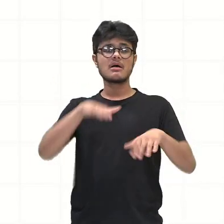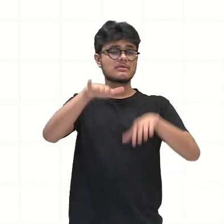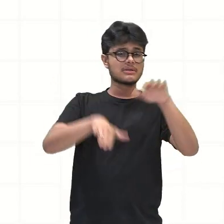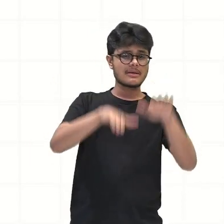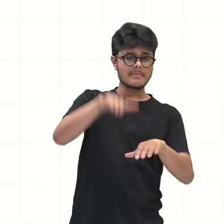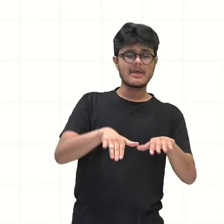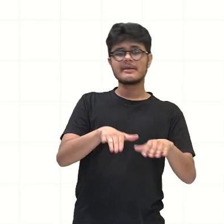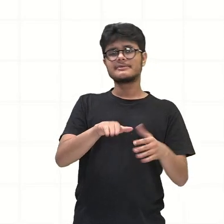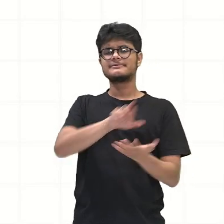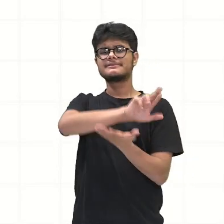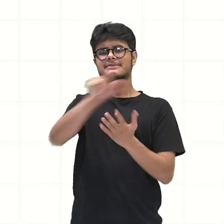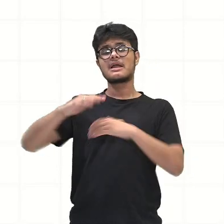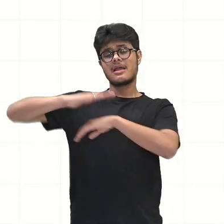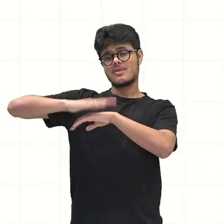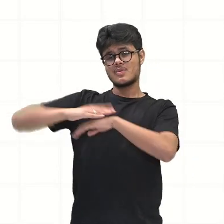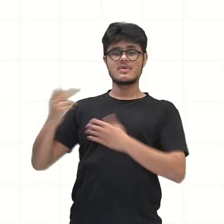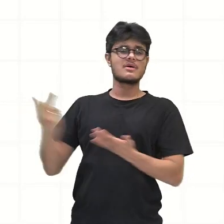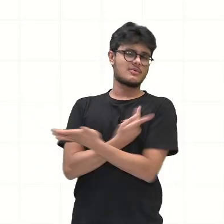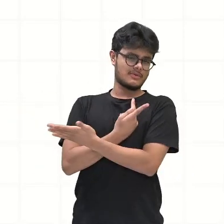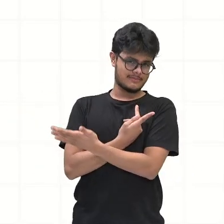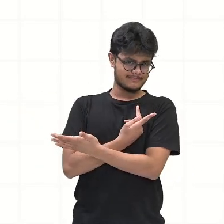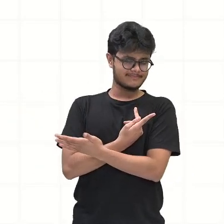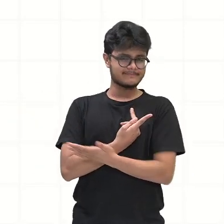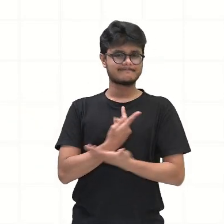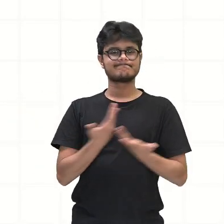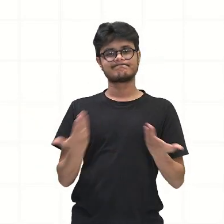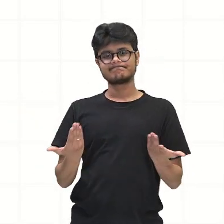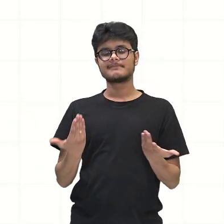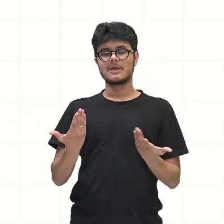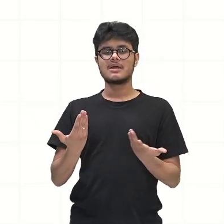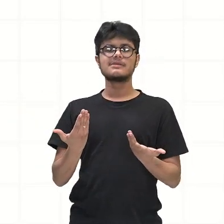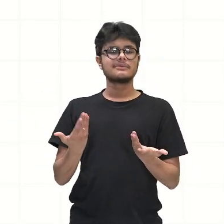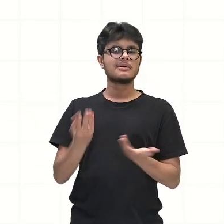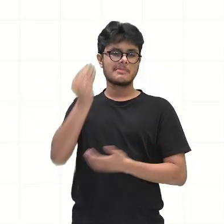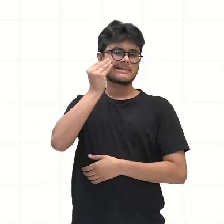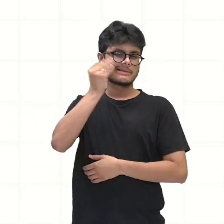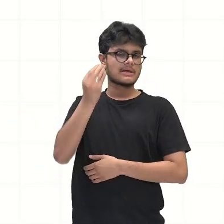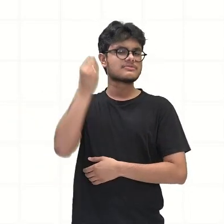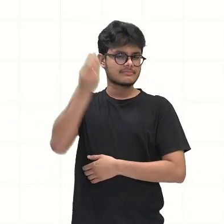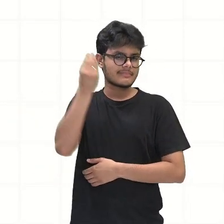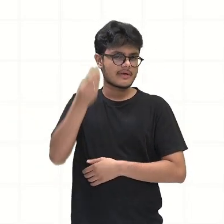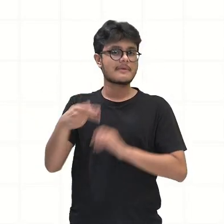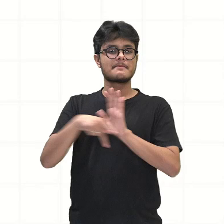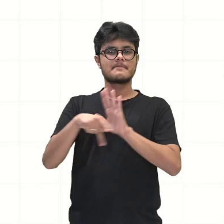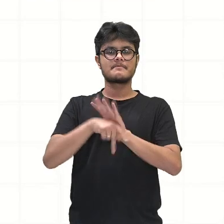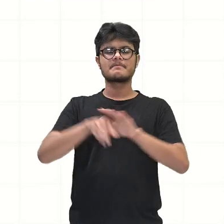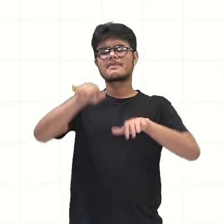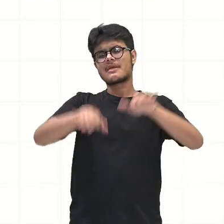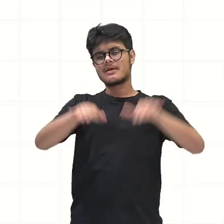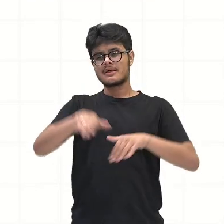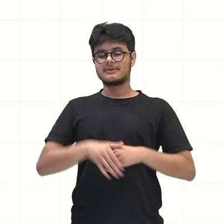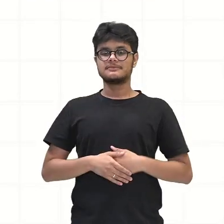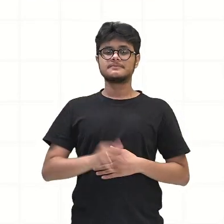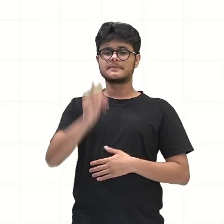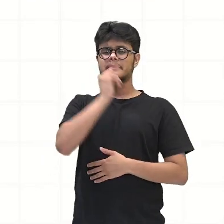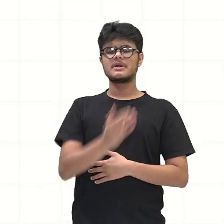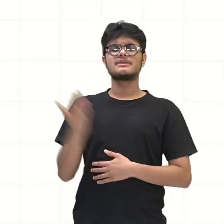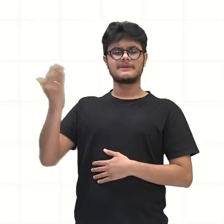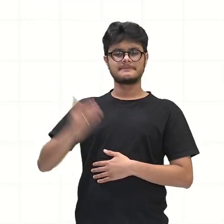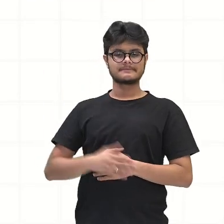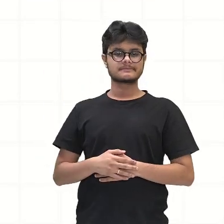depender exclusivamente do acaso. Isso é um experimento aleatório. Vamos aos